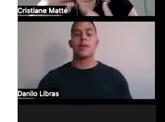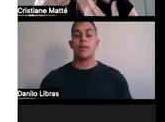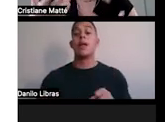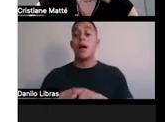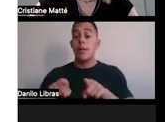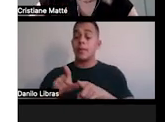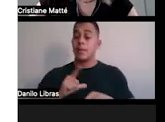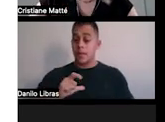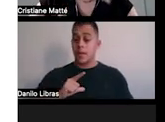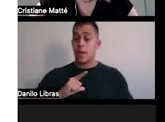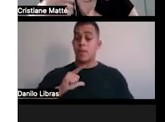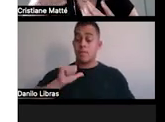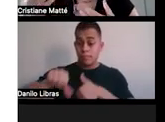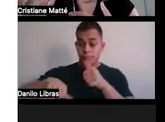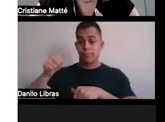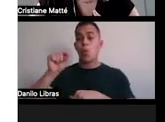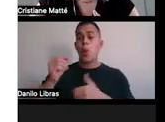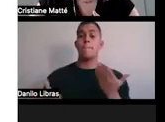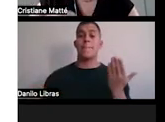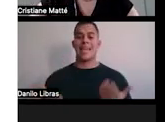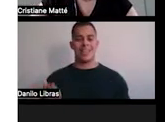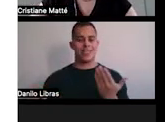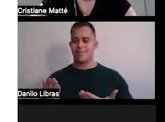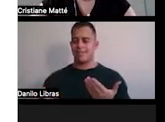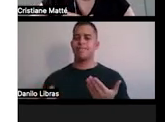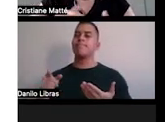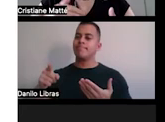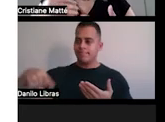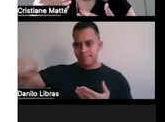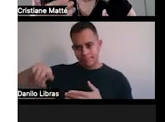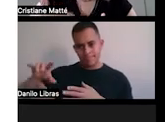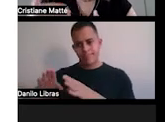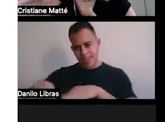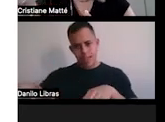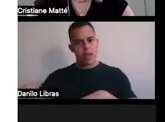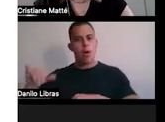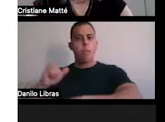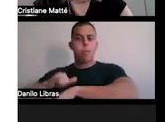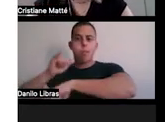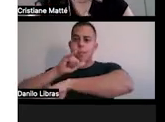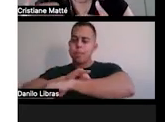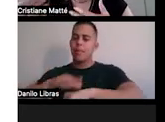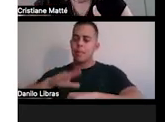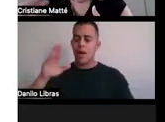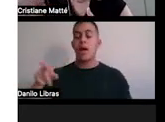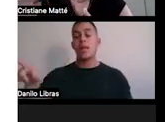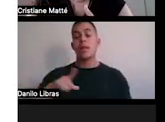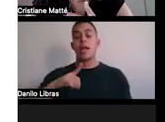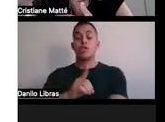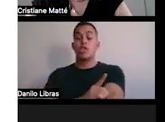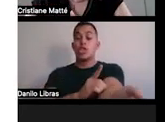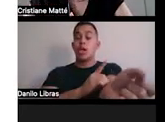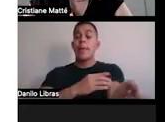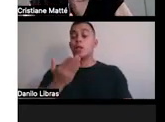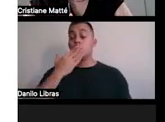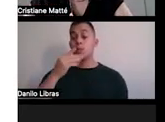alteração no peso. Esses indivíduos eles têm mais obesidade. Eles desenvolvem diabetes tipo 2 com tem um